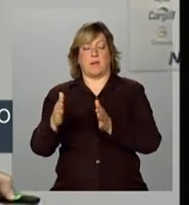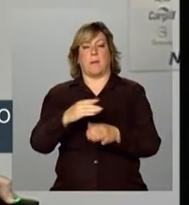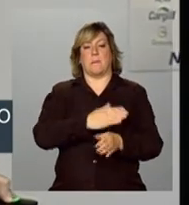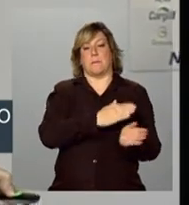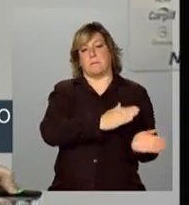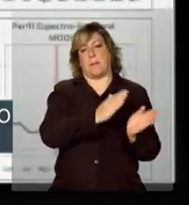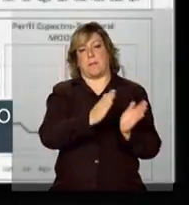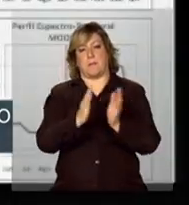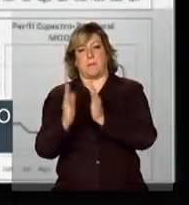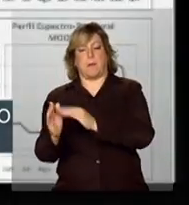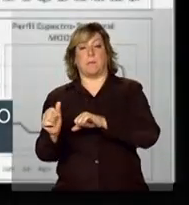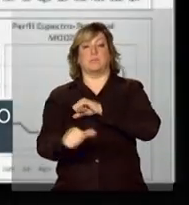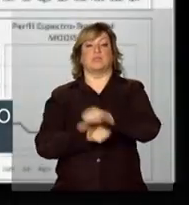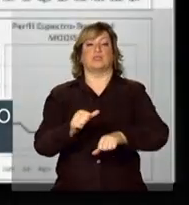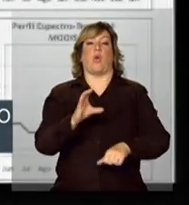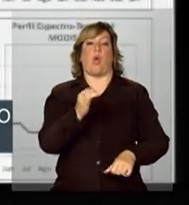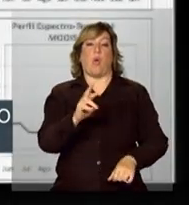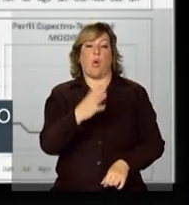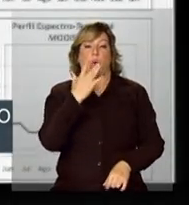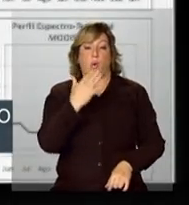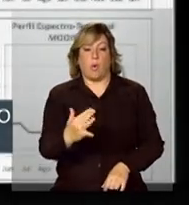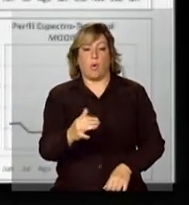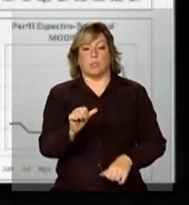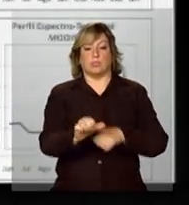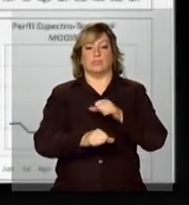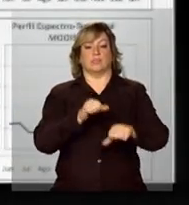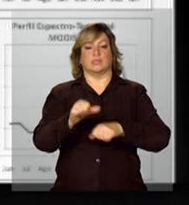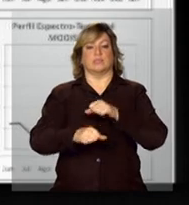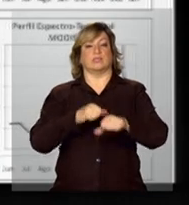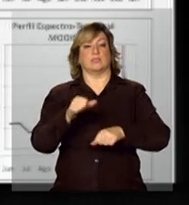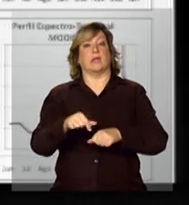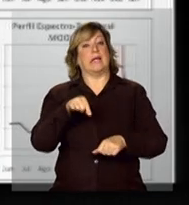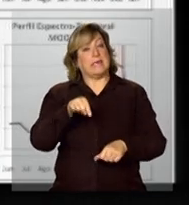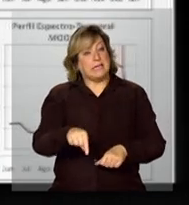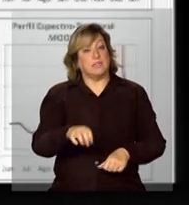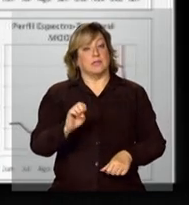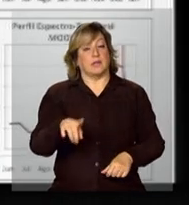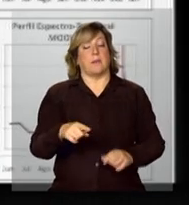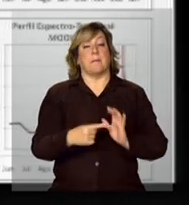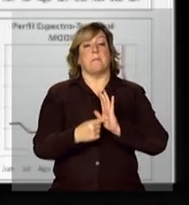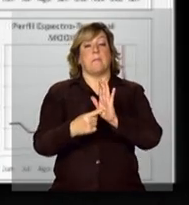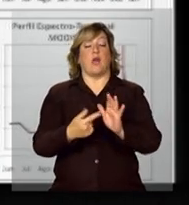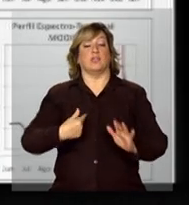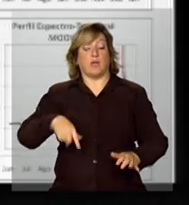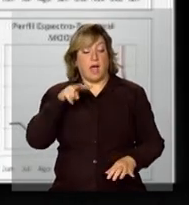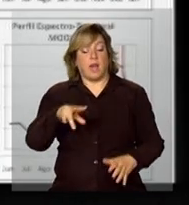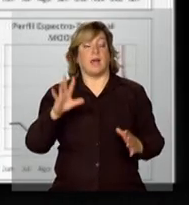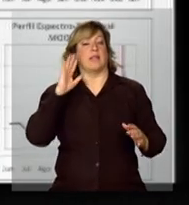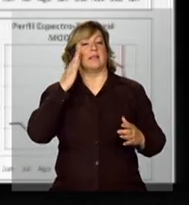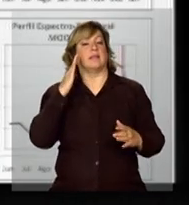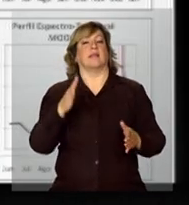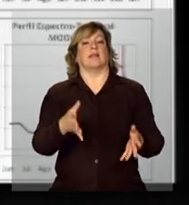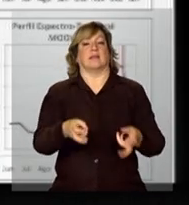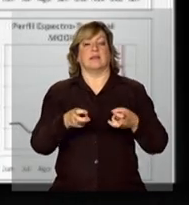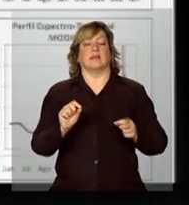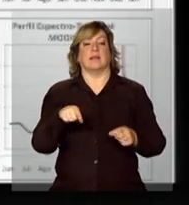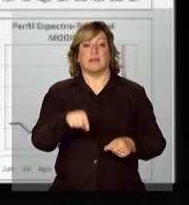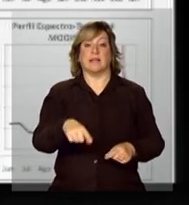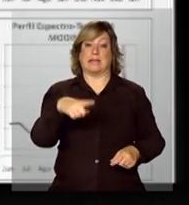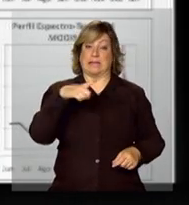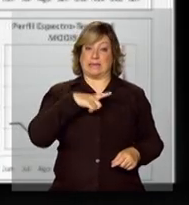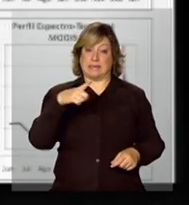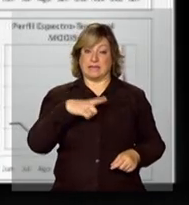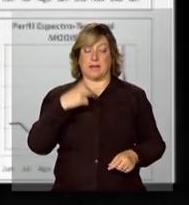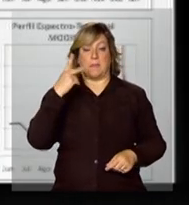mudando de coloração ao longo do tempo, e isso que vai justamente nos dar um indicativo se essa é uma área com cultura anual ou